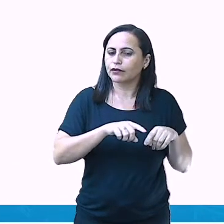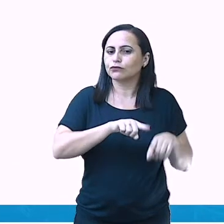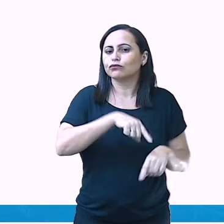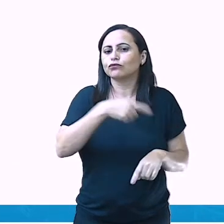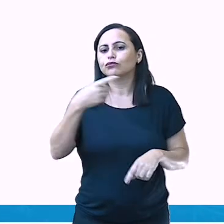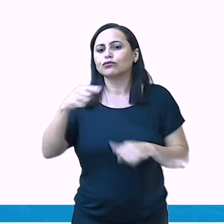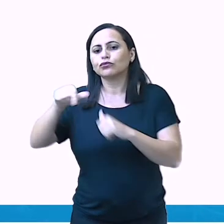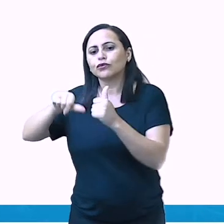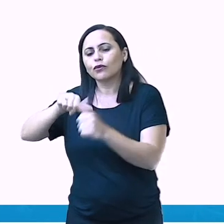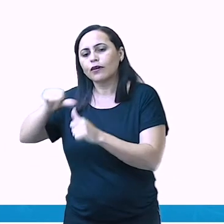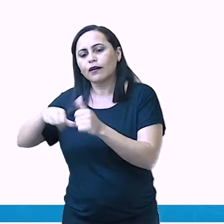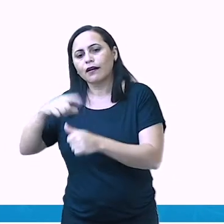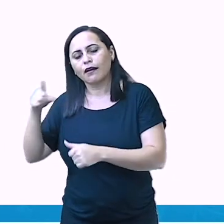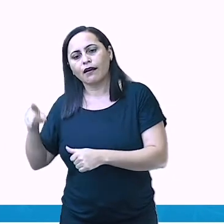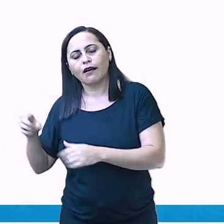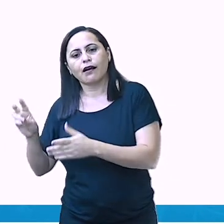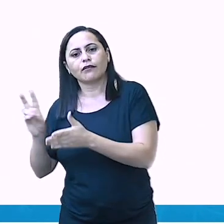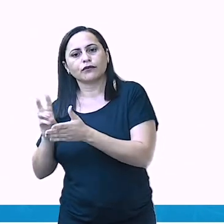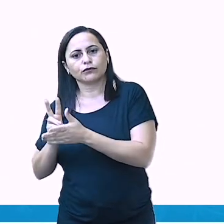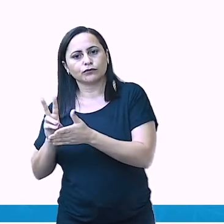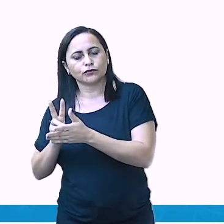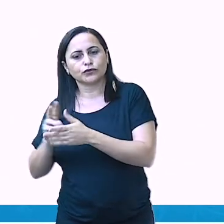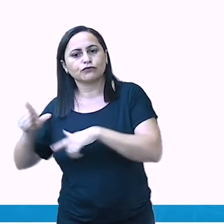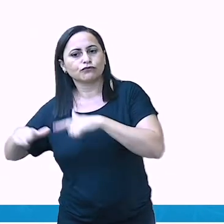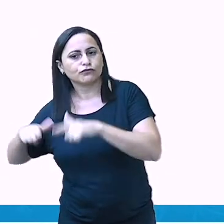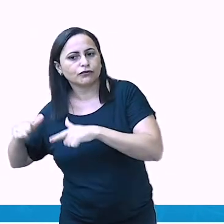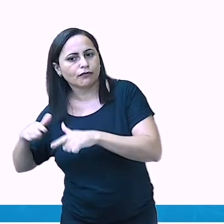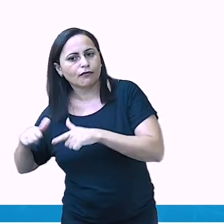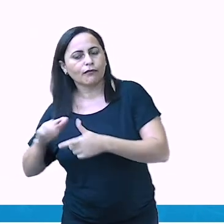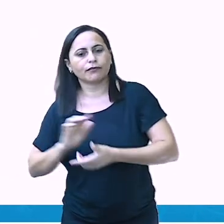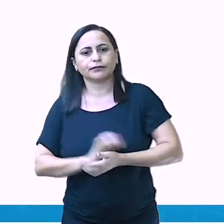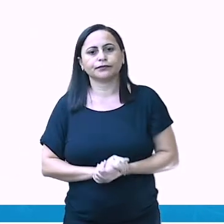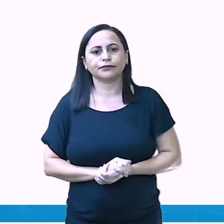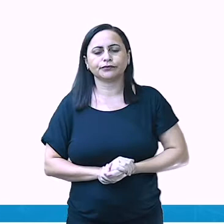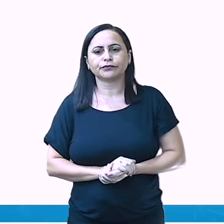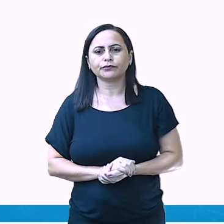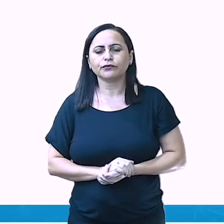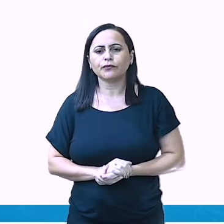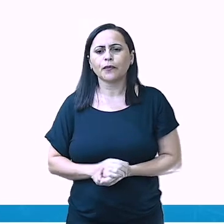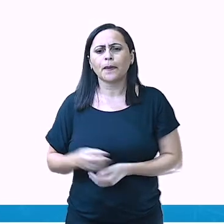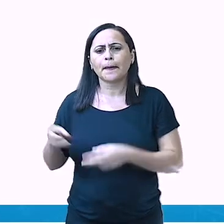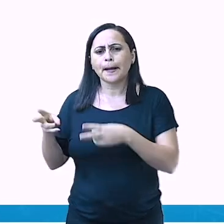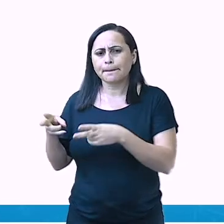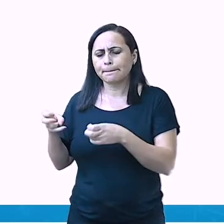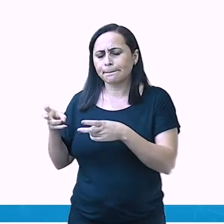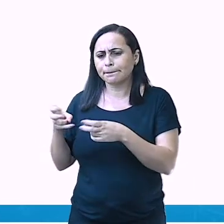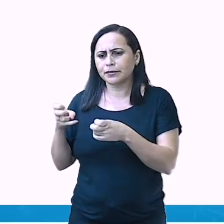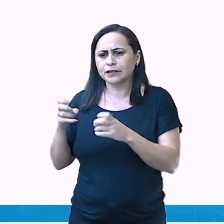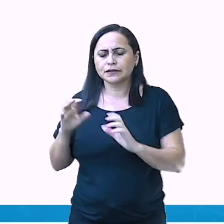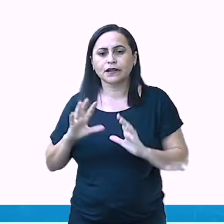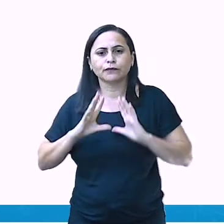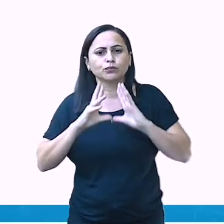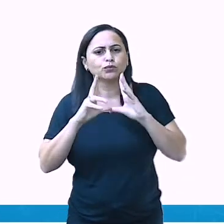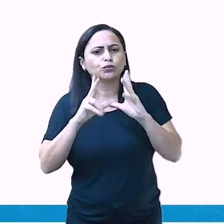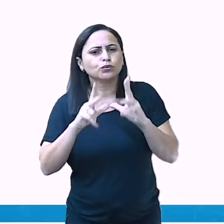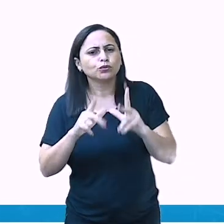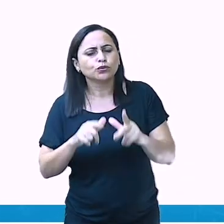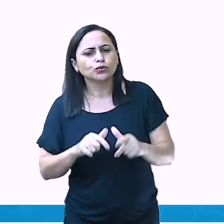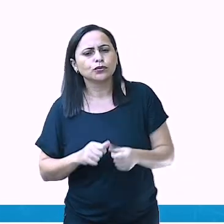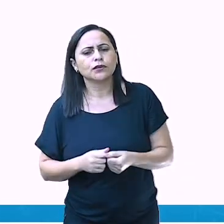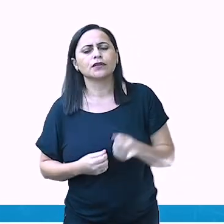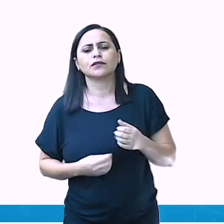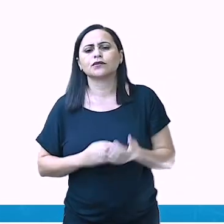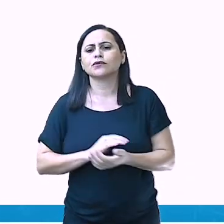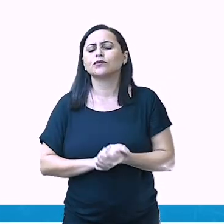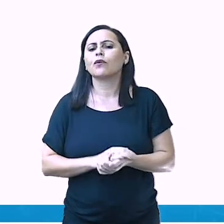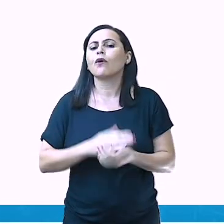dar para os indígenas em troca disso. Então, vendo toda essa construção, começaram a surgir